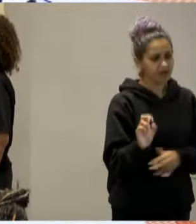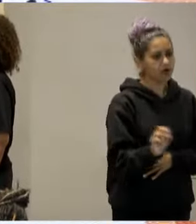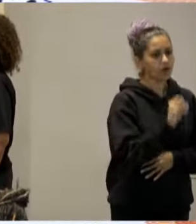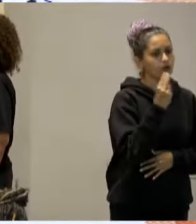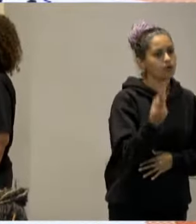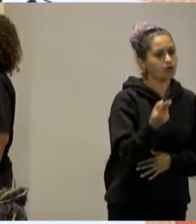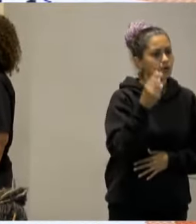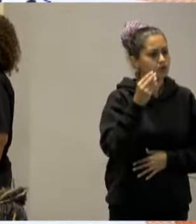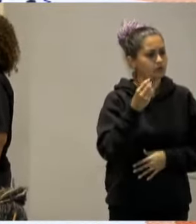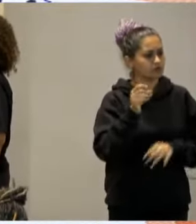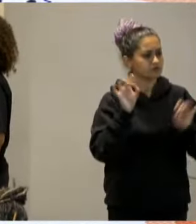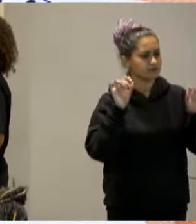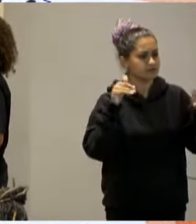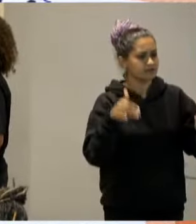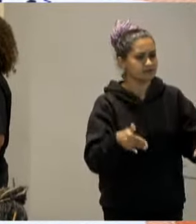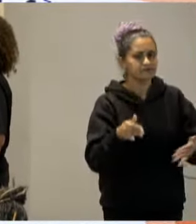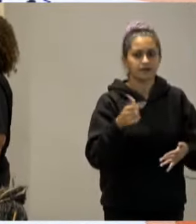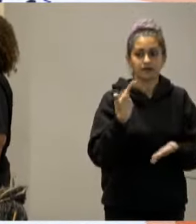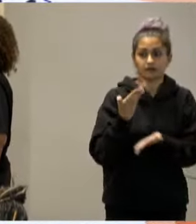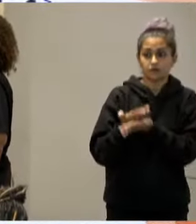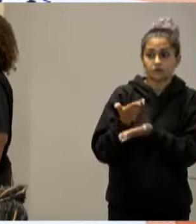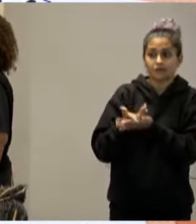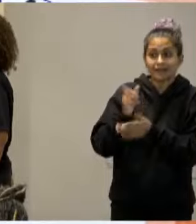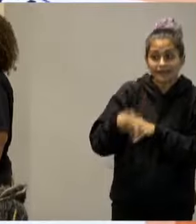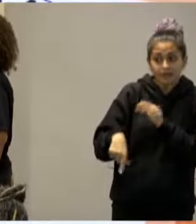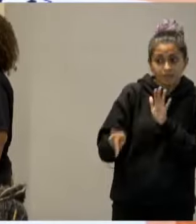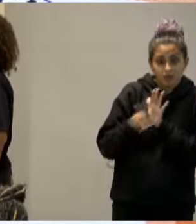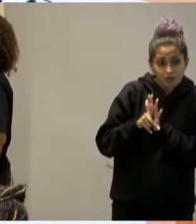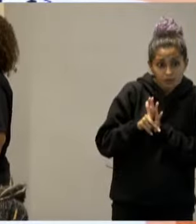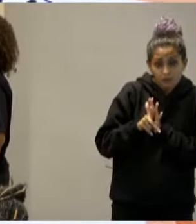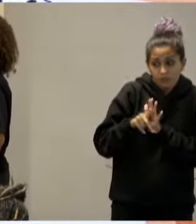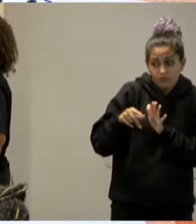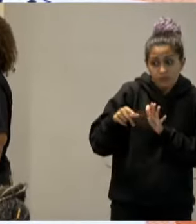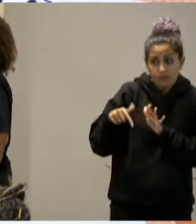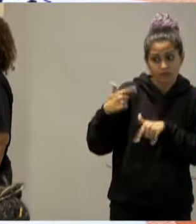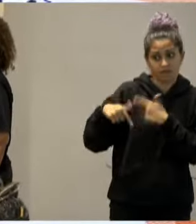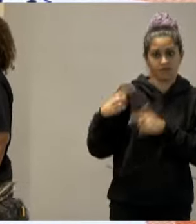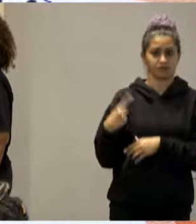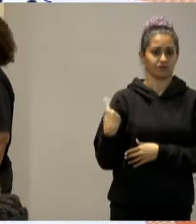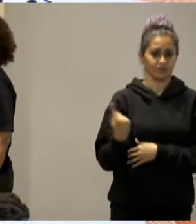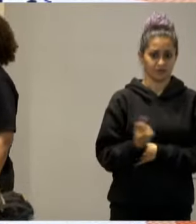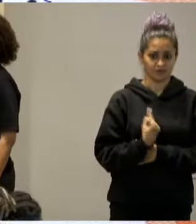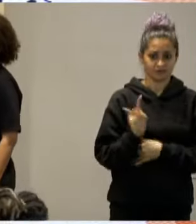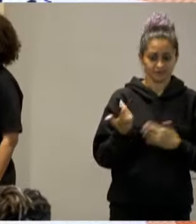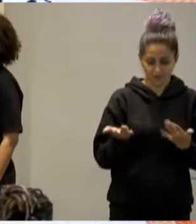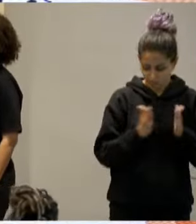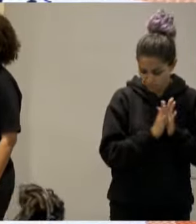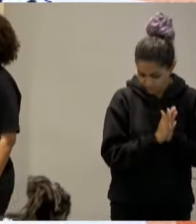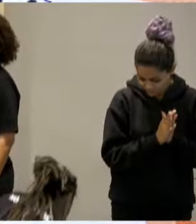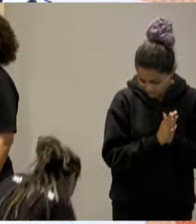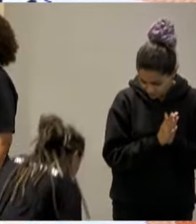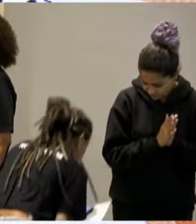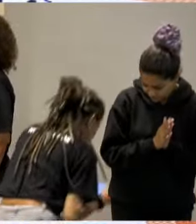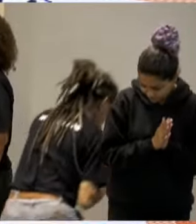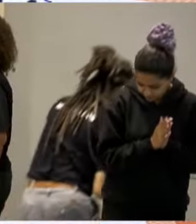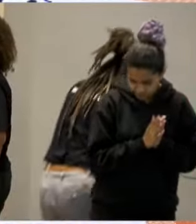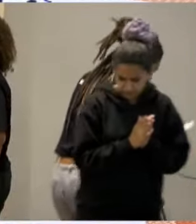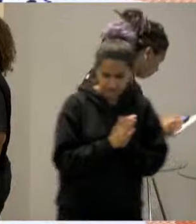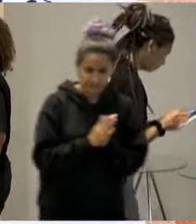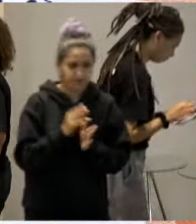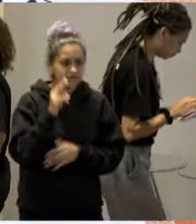ou de especialista. Estudar faz parte do nosso métier. Então, por favor, olhem